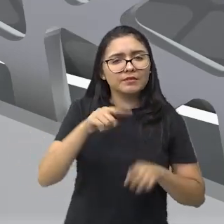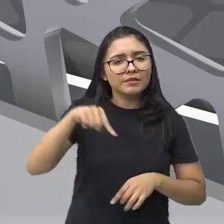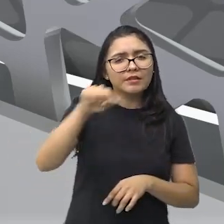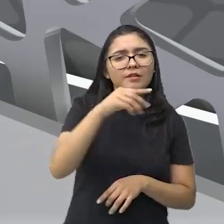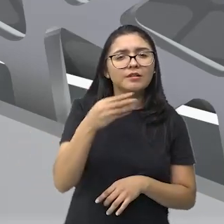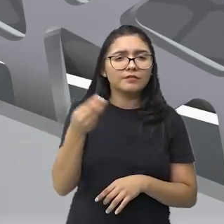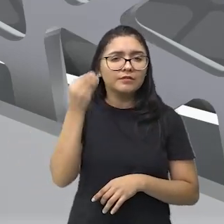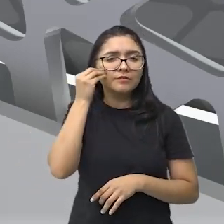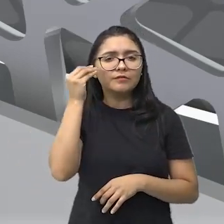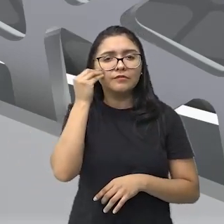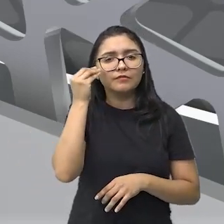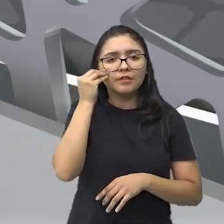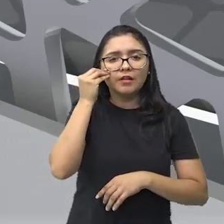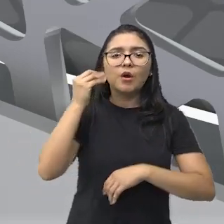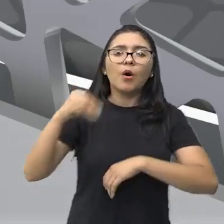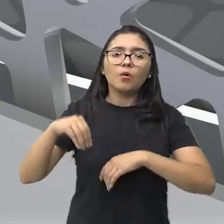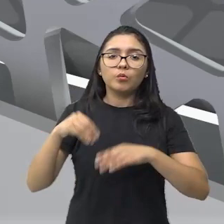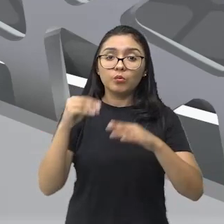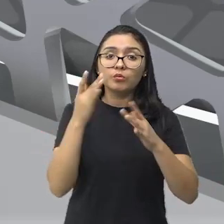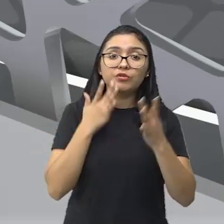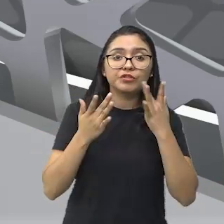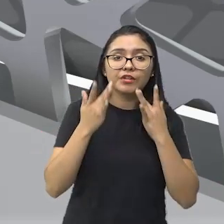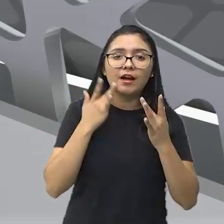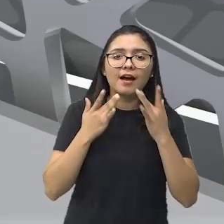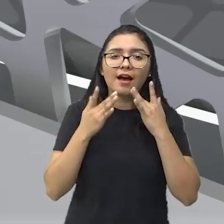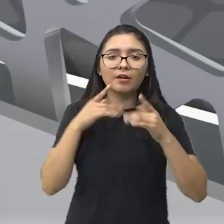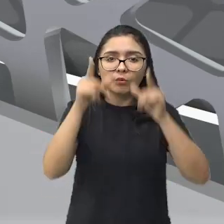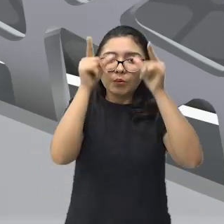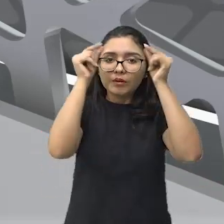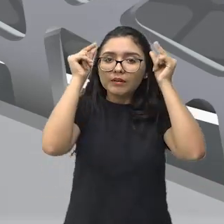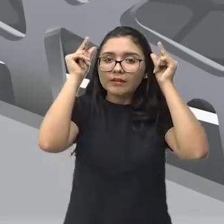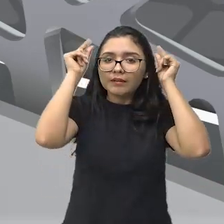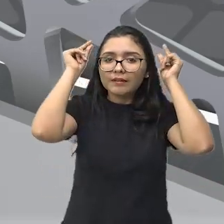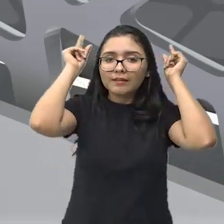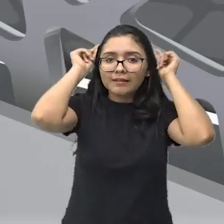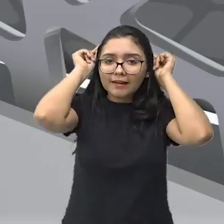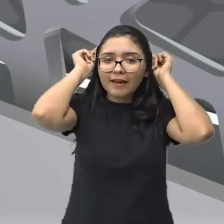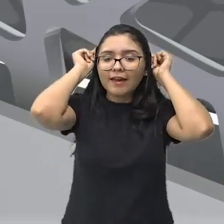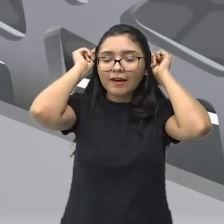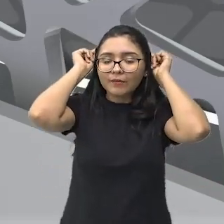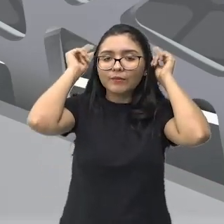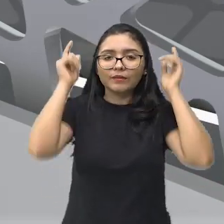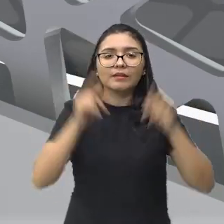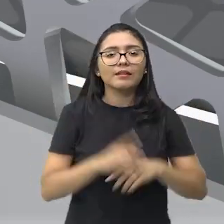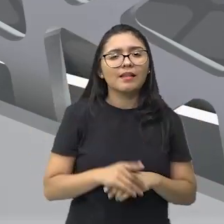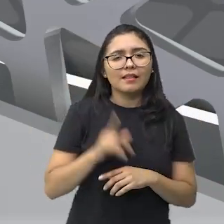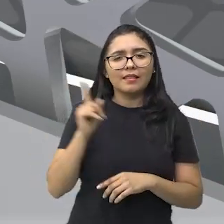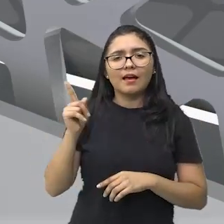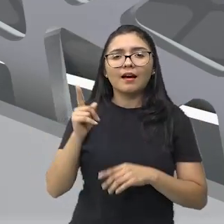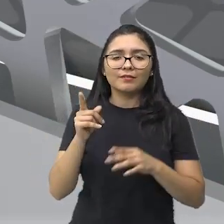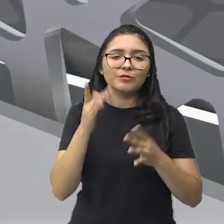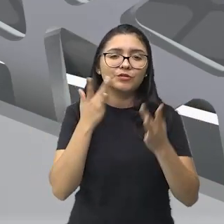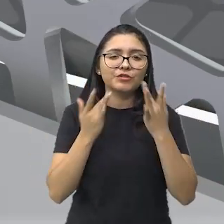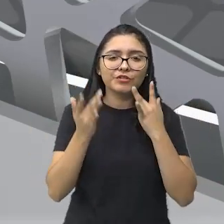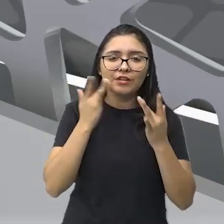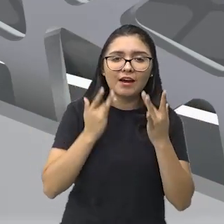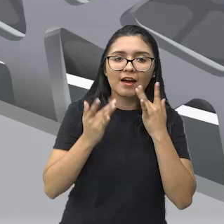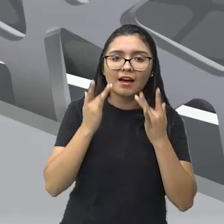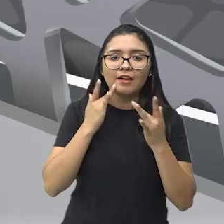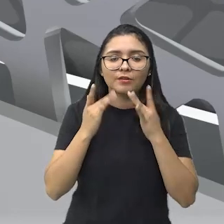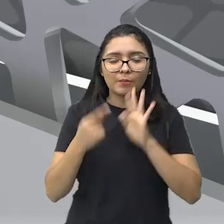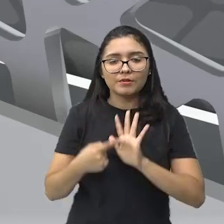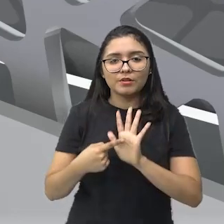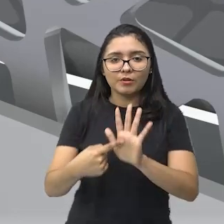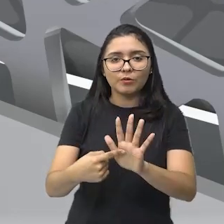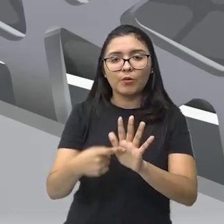surgiu, que foi lá na Grécia, quando Terpes colocou o cacho de uva sobre a cabeça e disse, eu sou Dionísio.